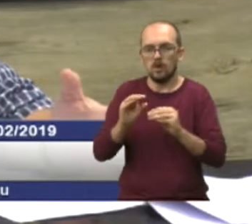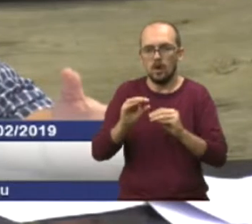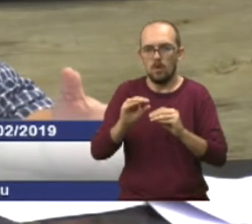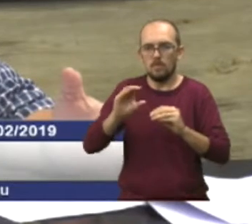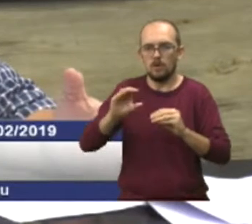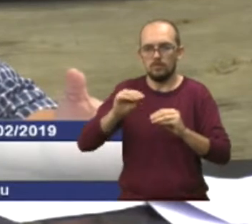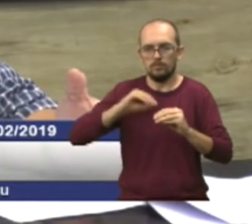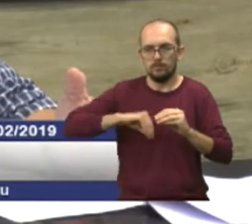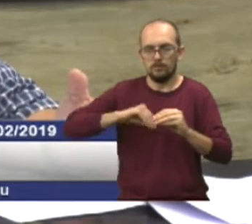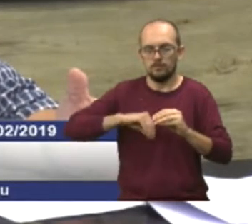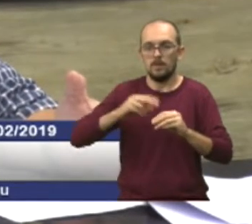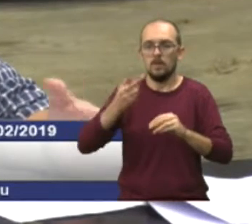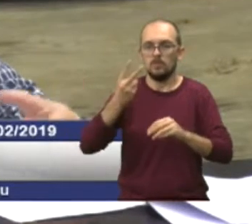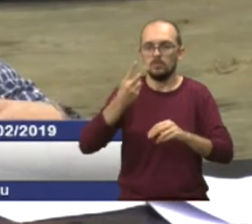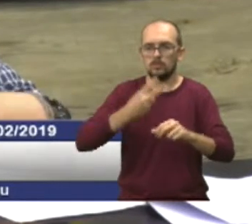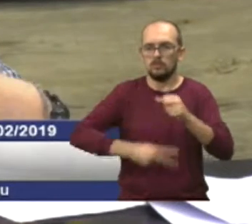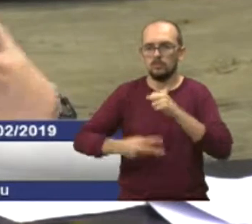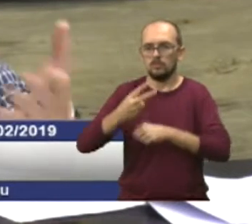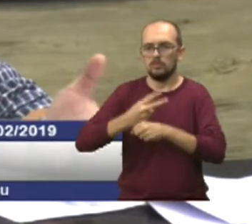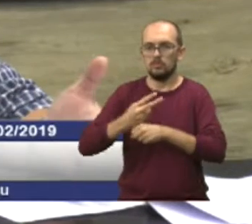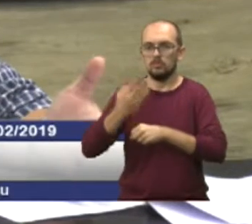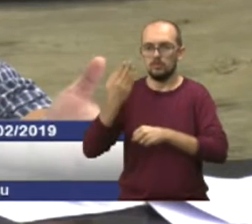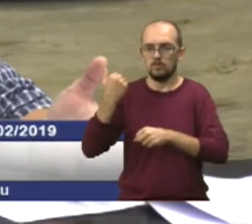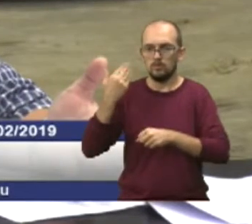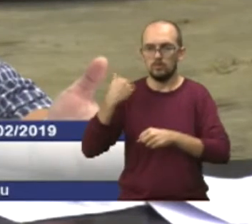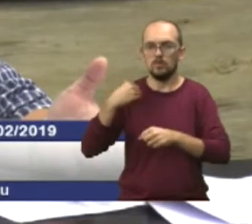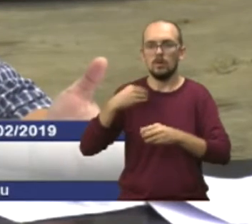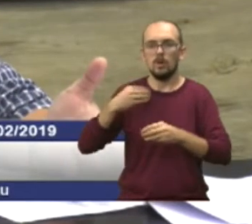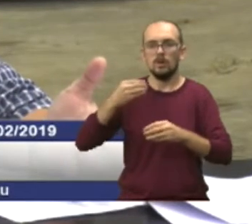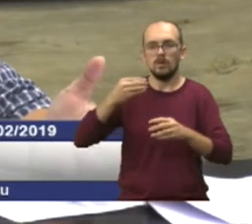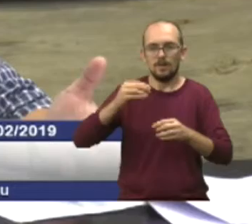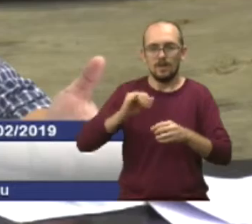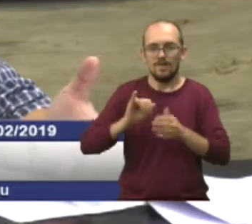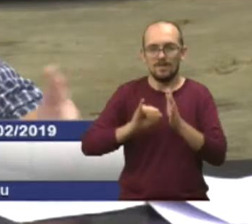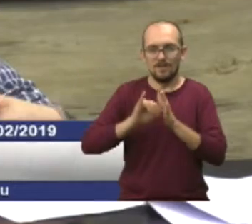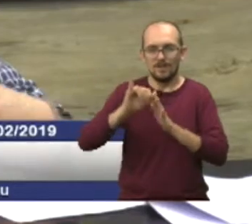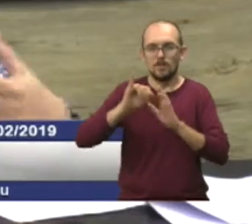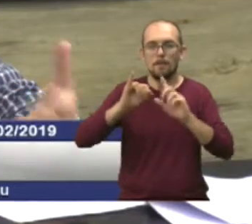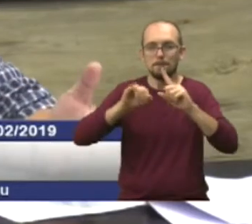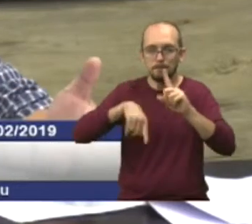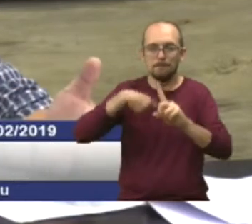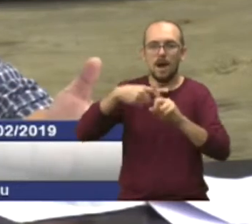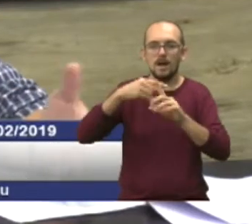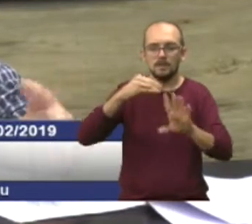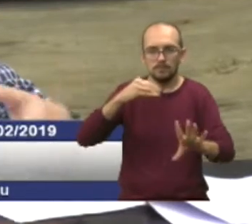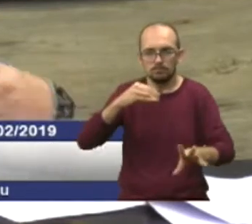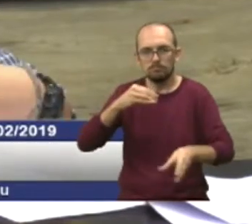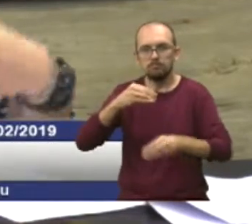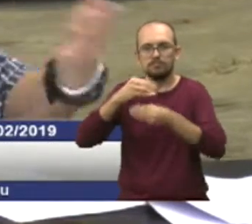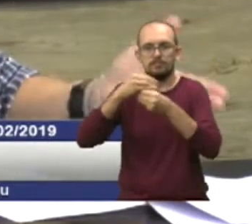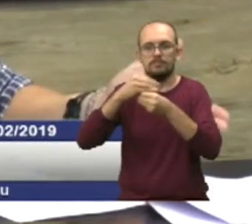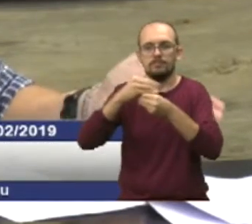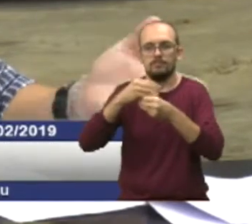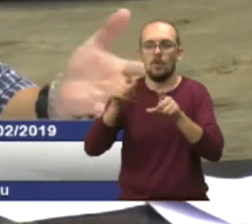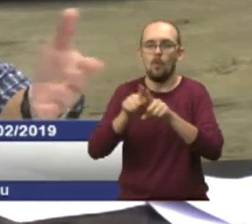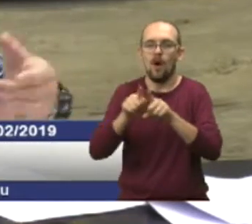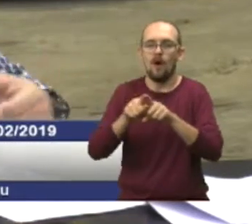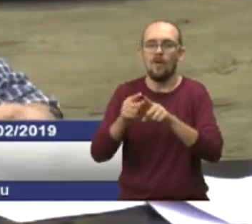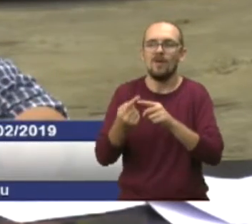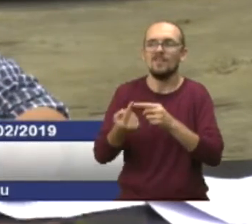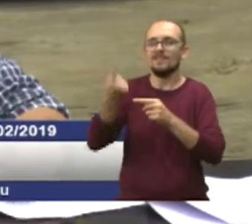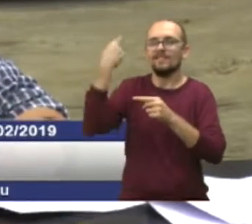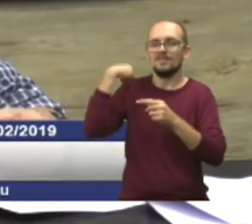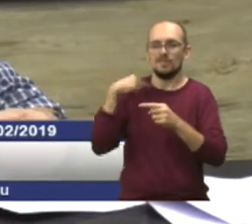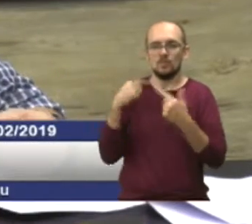ano retrasado, nós demos um ticket a mais aos funcionários como recompensa pelo ano anterior não ter